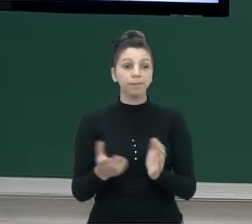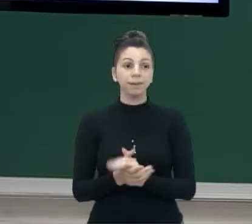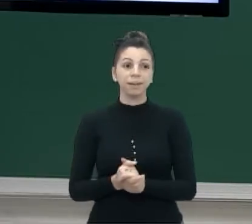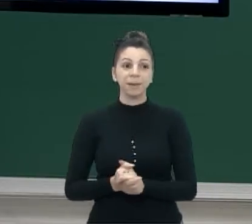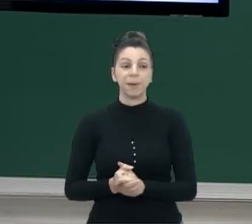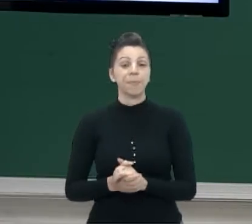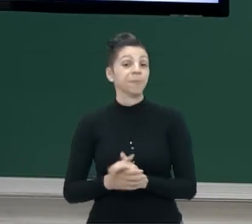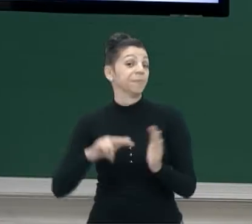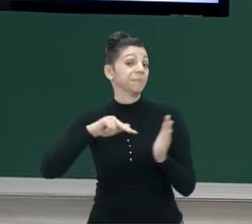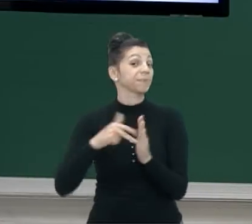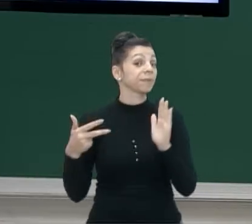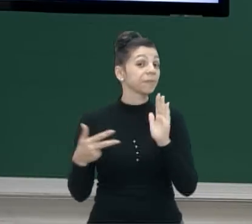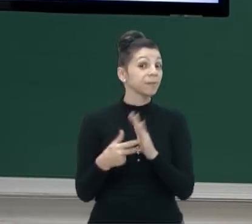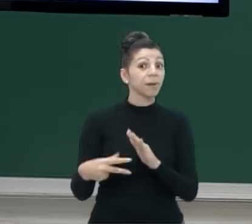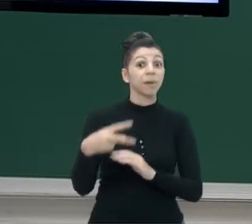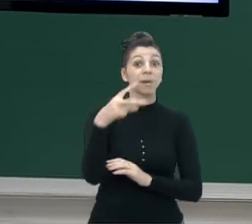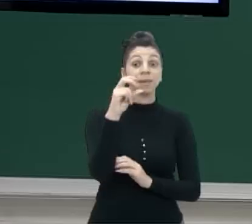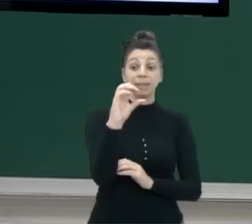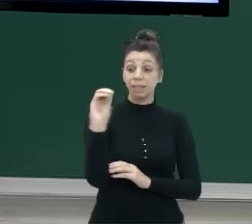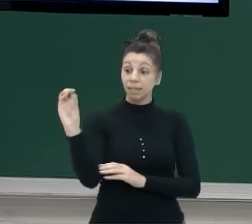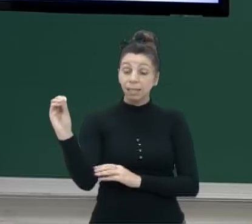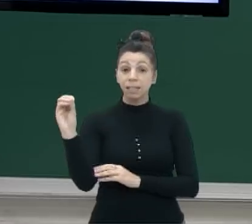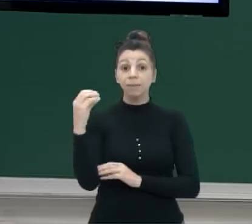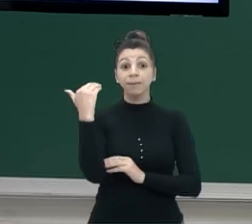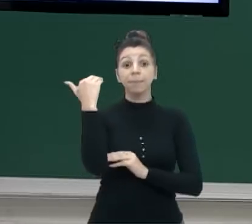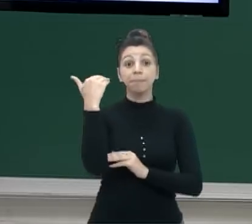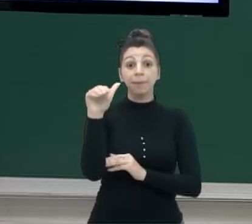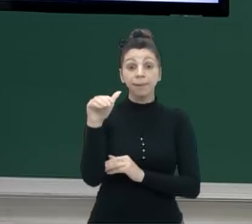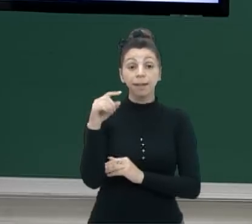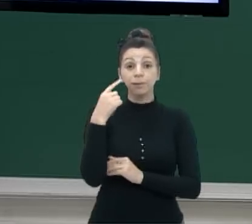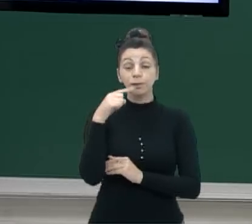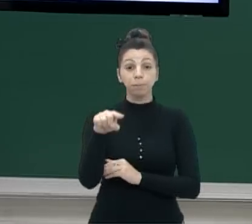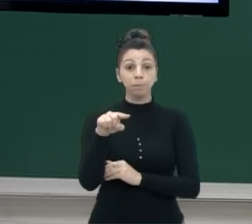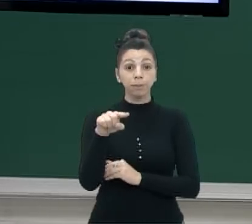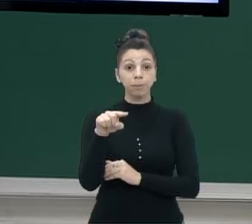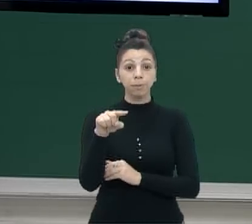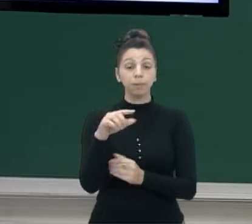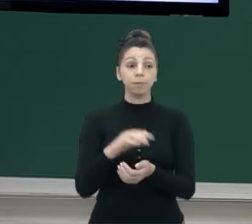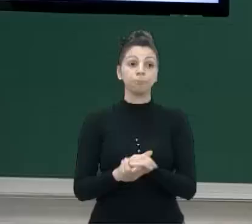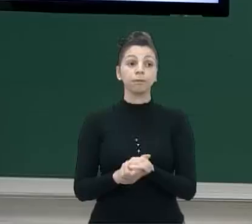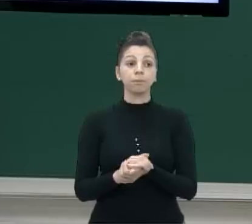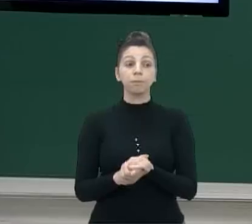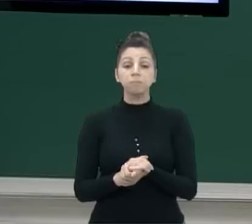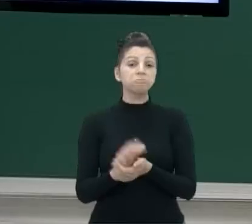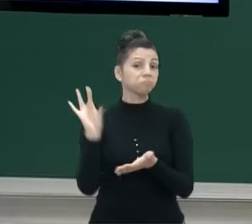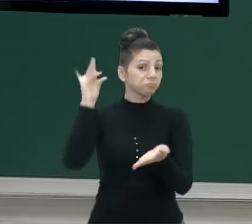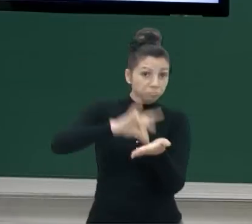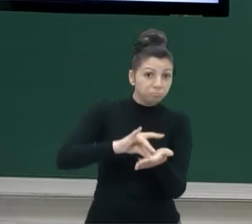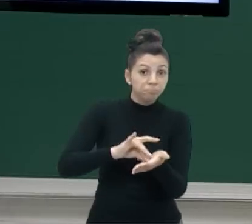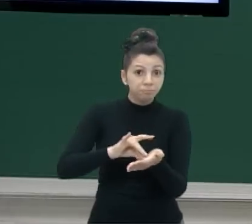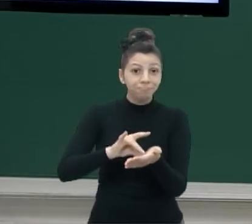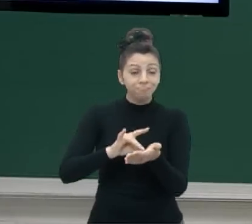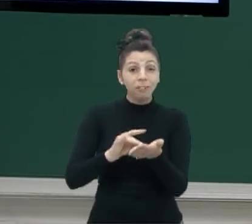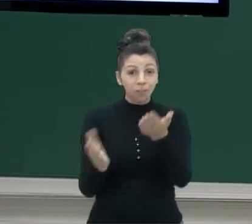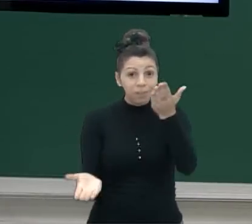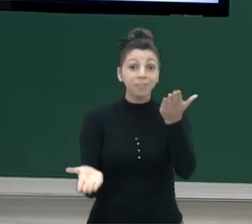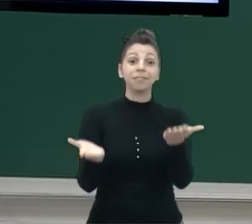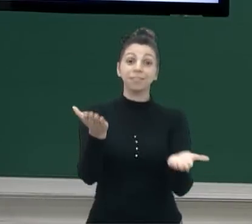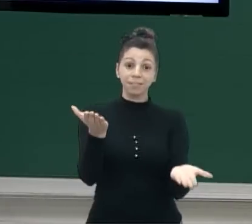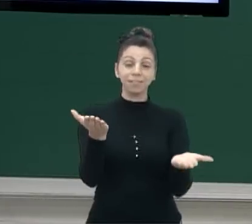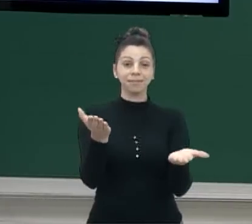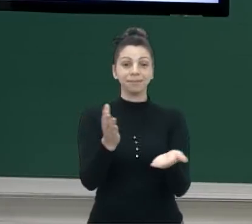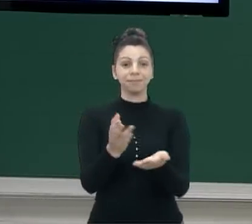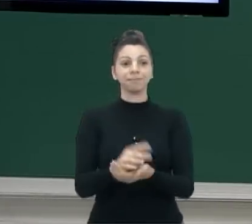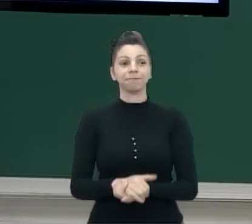que 500 milésimos também representa metade. Então, eles são equivalentes? Sim, verdadeiro.